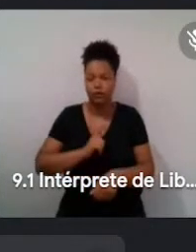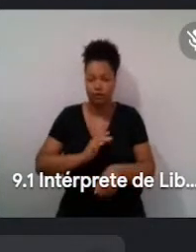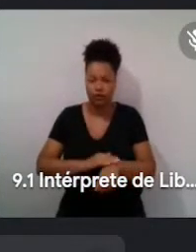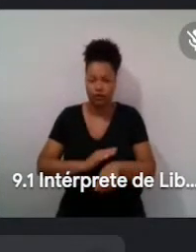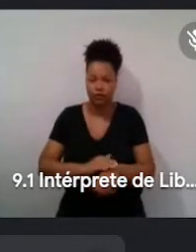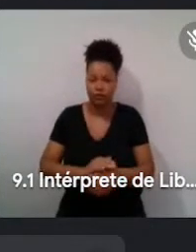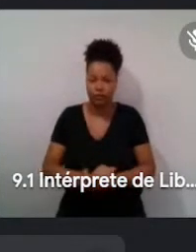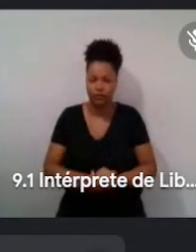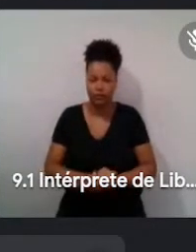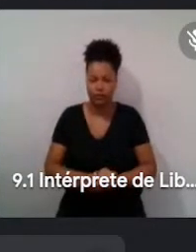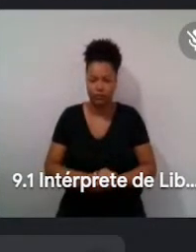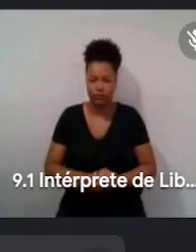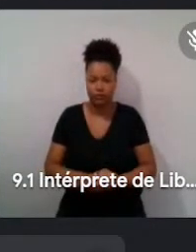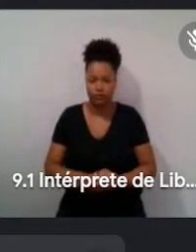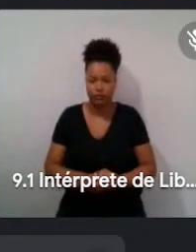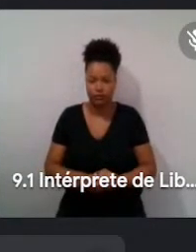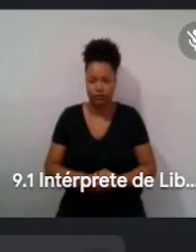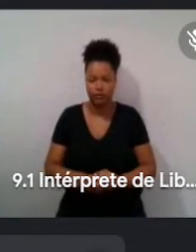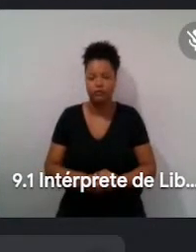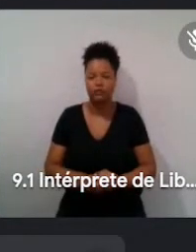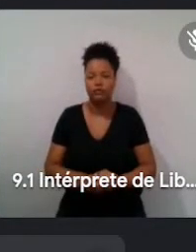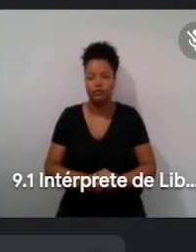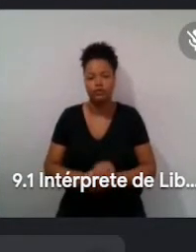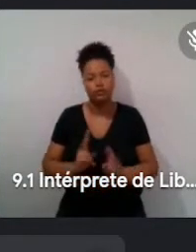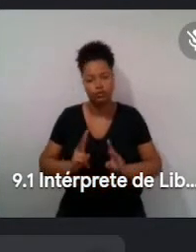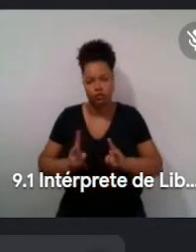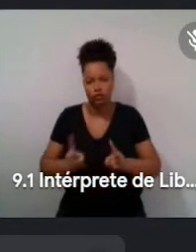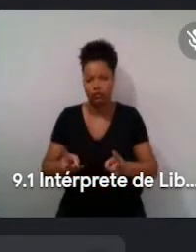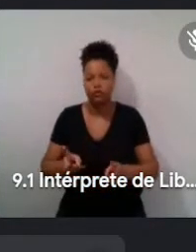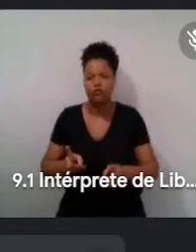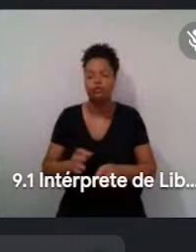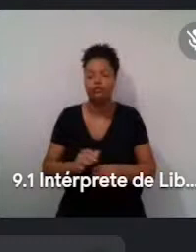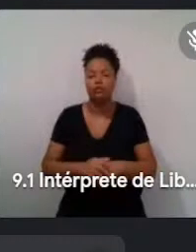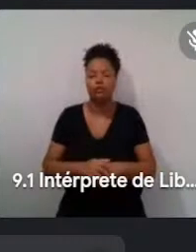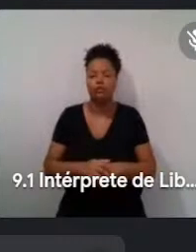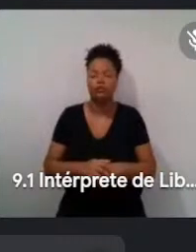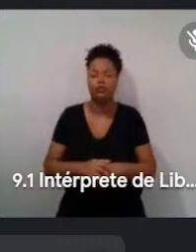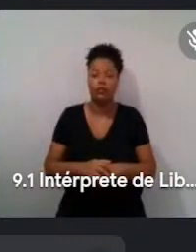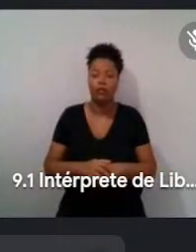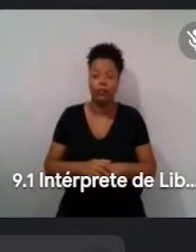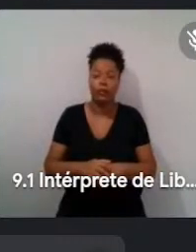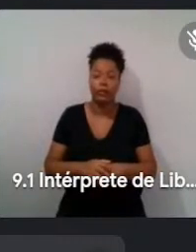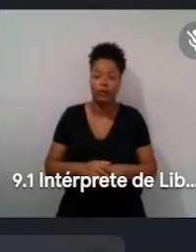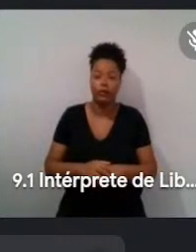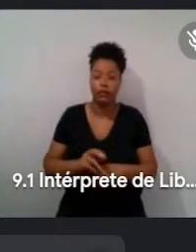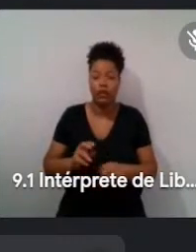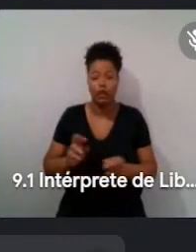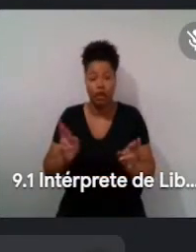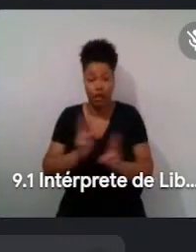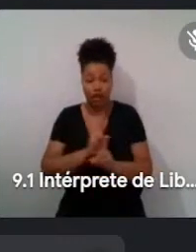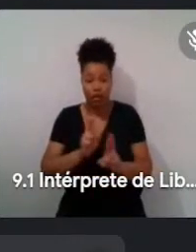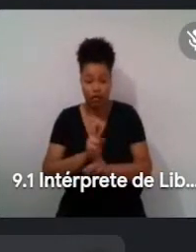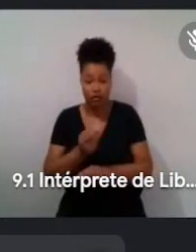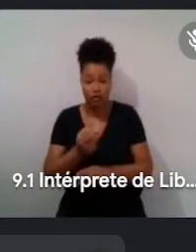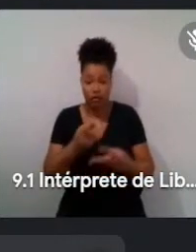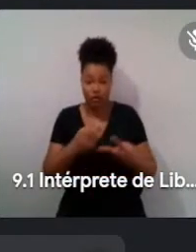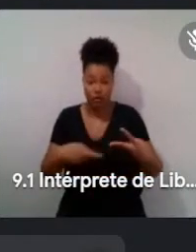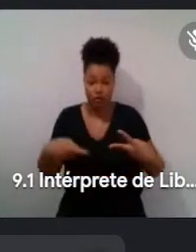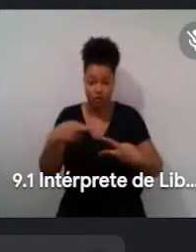Agradeço. Perfeito? Prosseguindo, então, senhor presidente, no mérito, em relação ao recurso da Rede